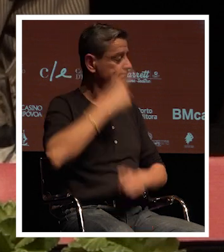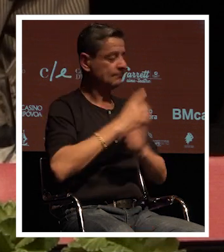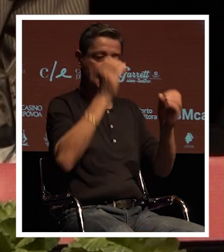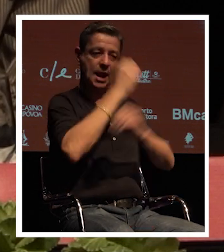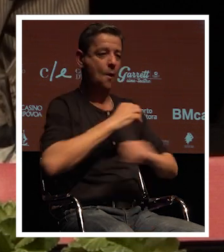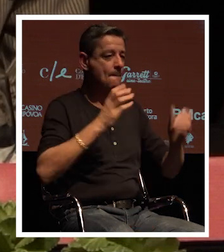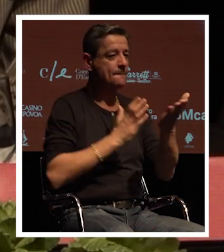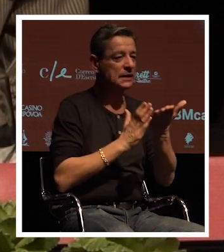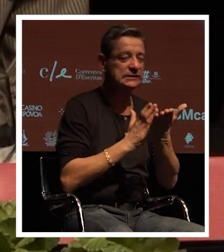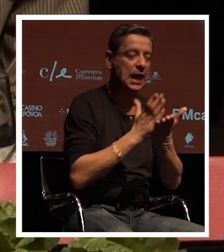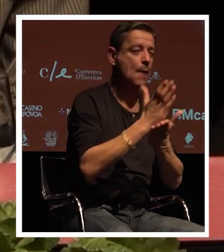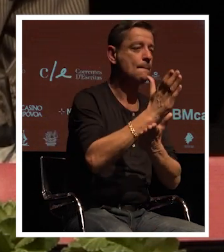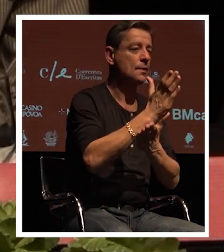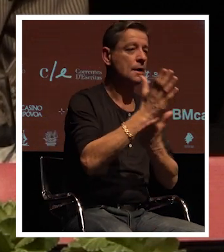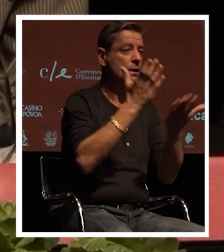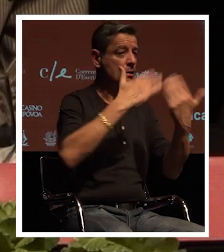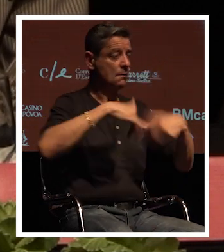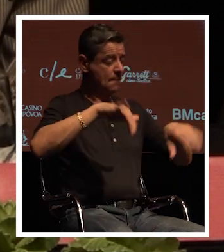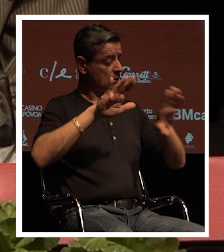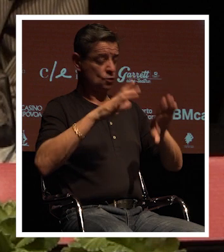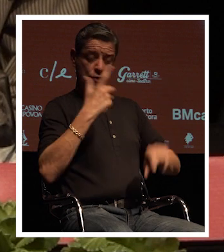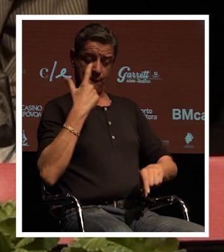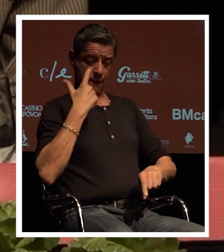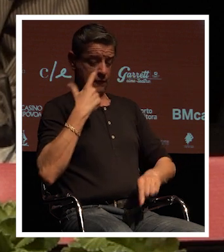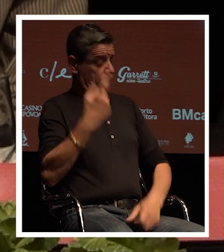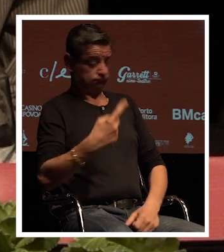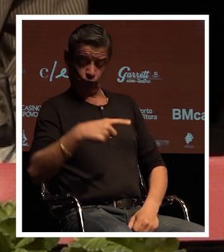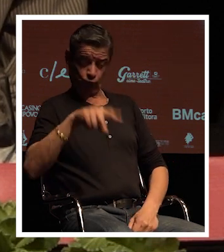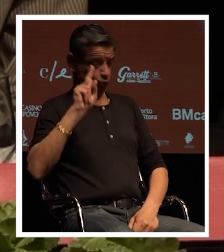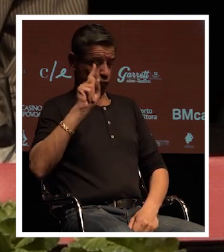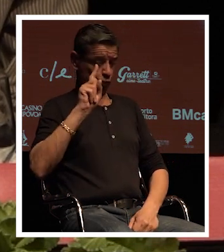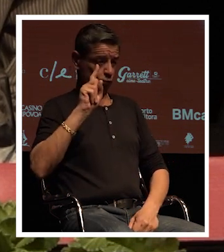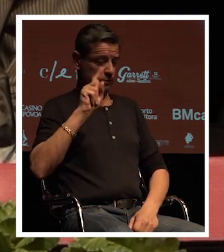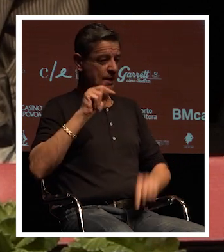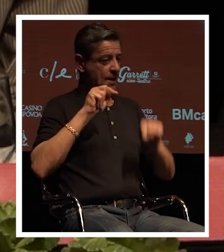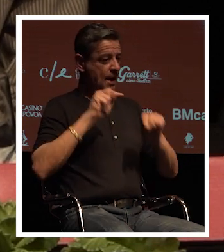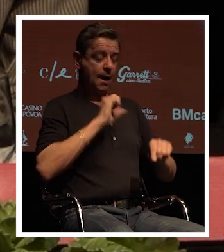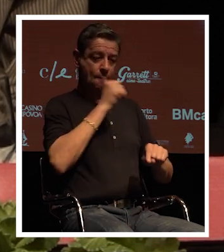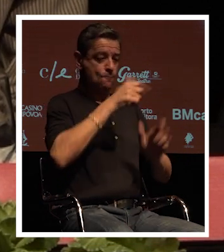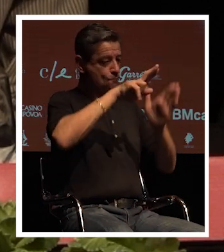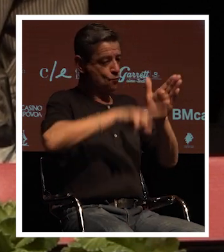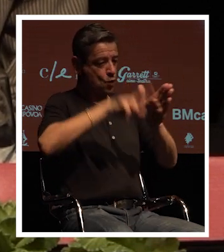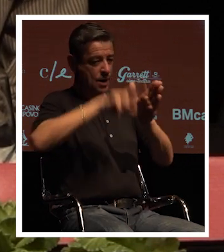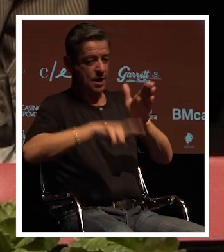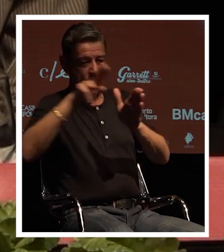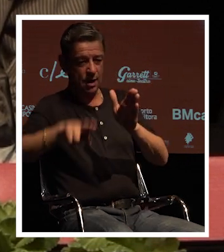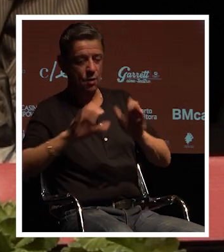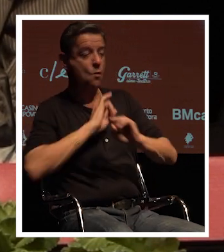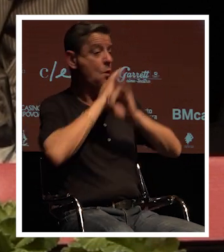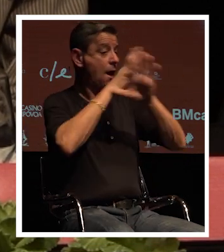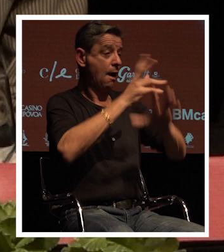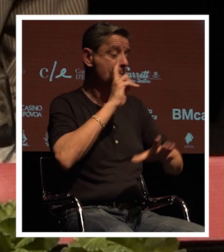passamos Isto é eu não tive a viver aquilo ela morreu e eu não estava lá para